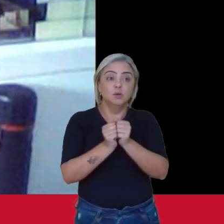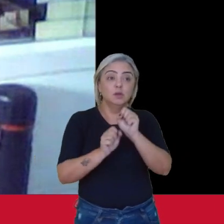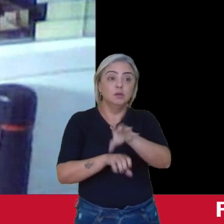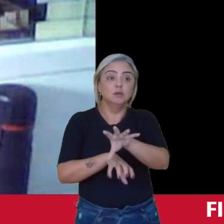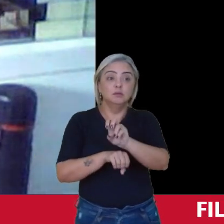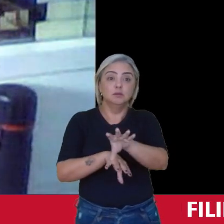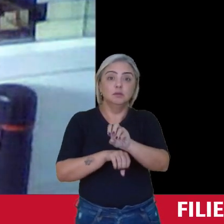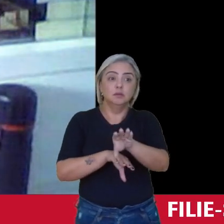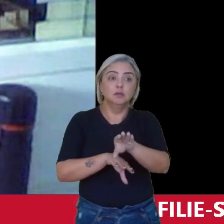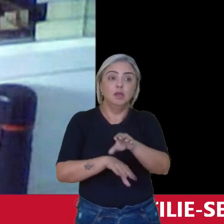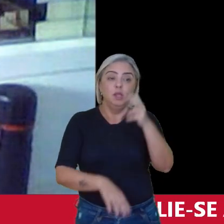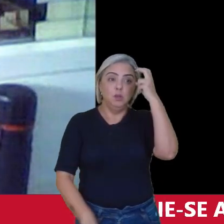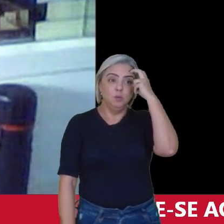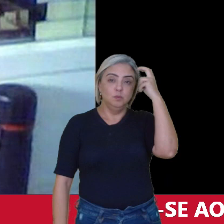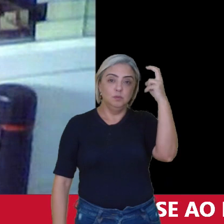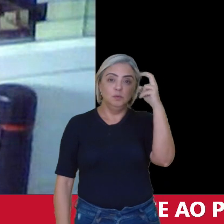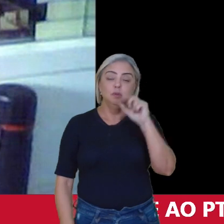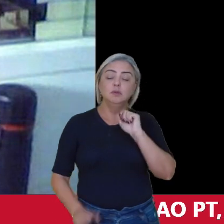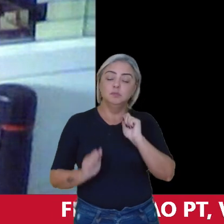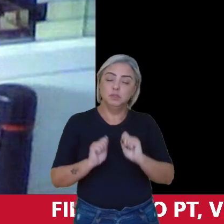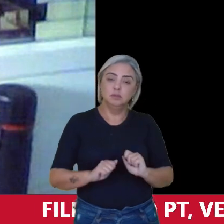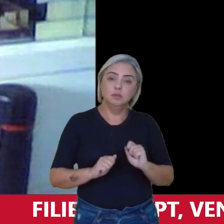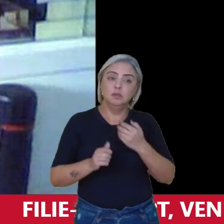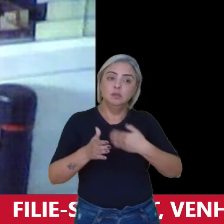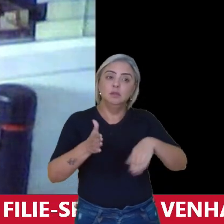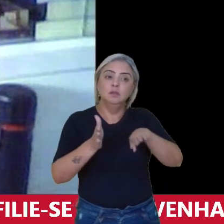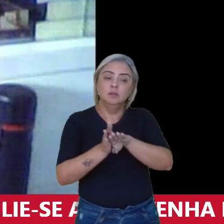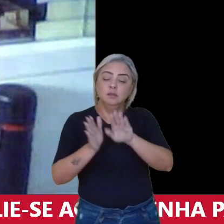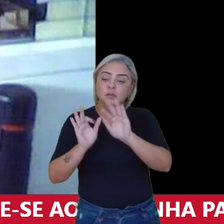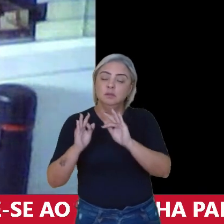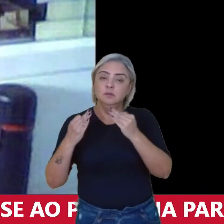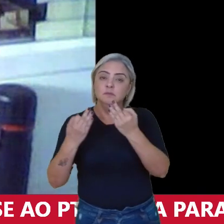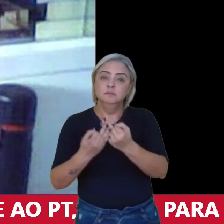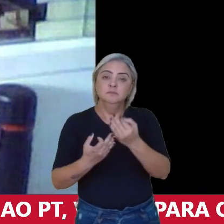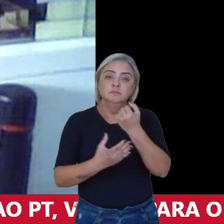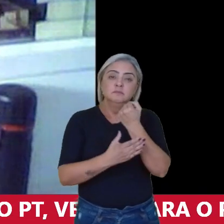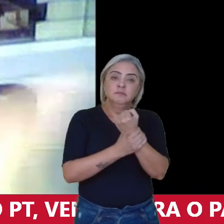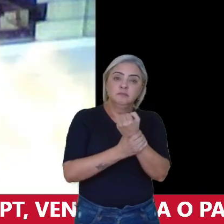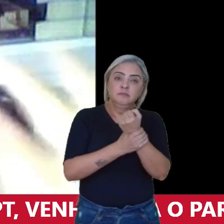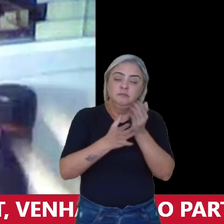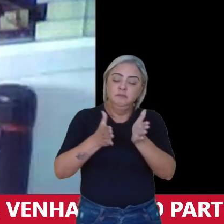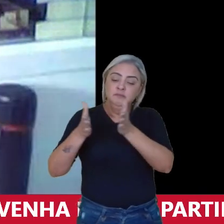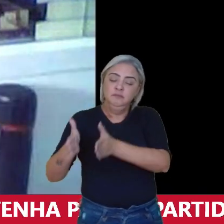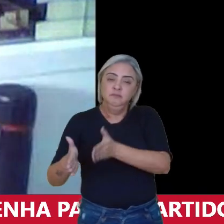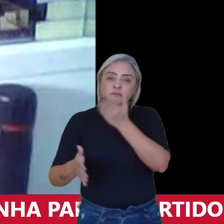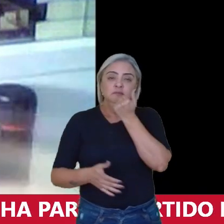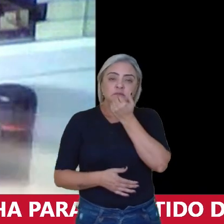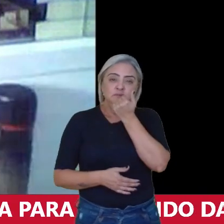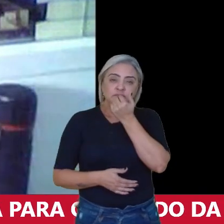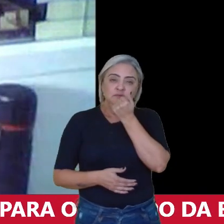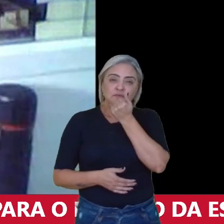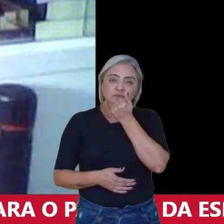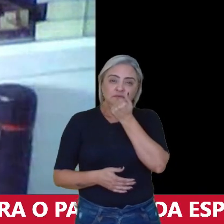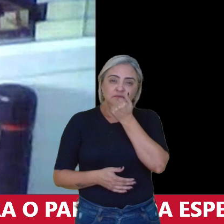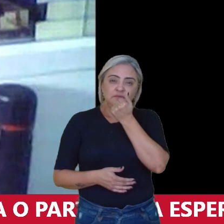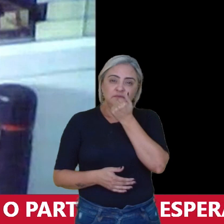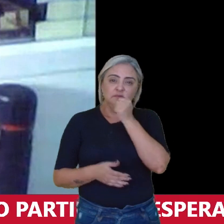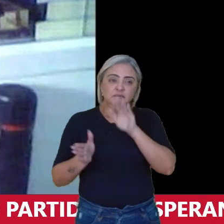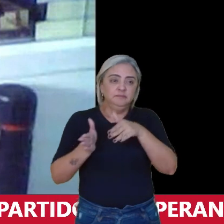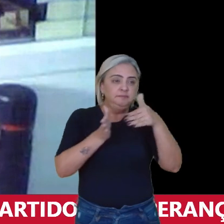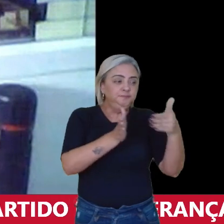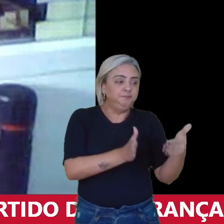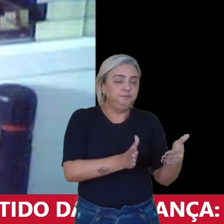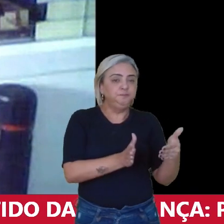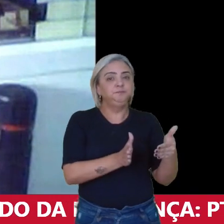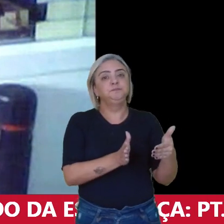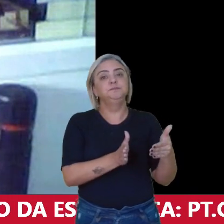educação e cultura, que pudessem chegar a essas famílias garantindo, de um lado, alimentação, e de